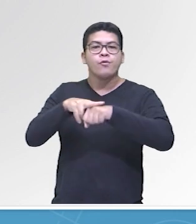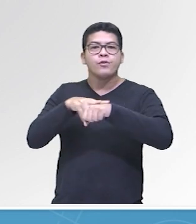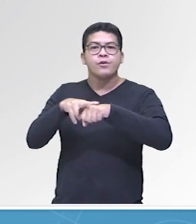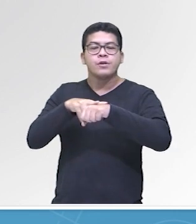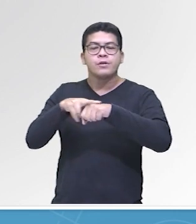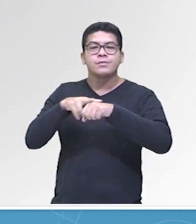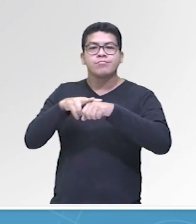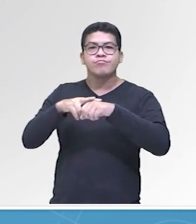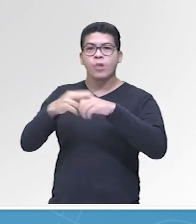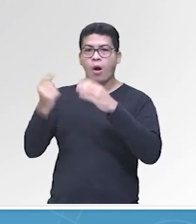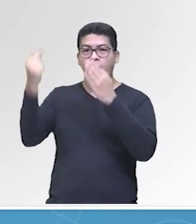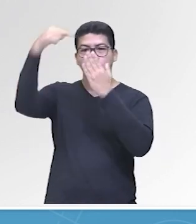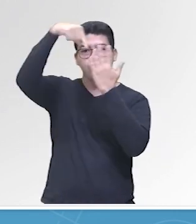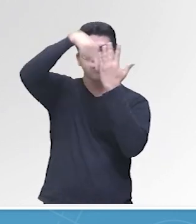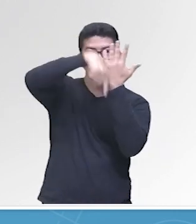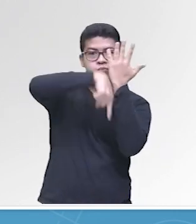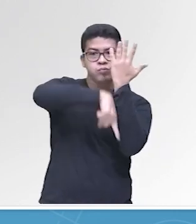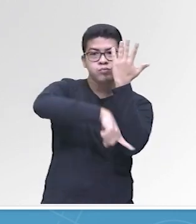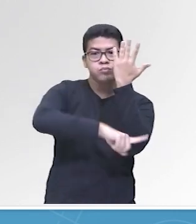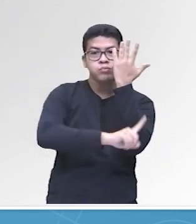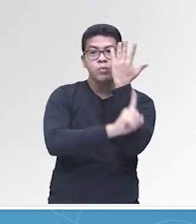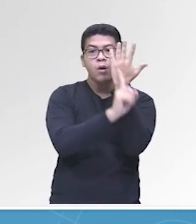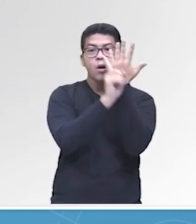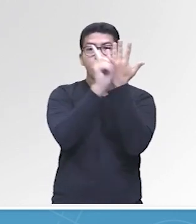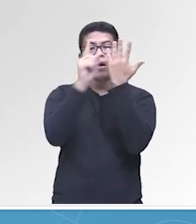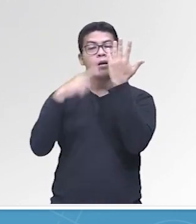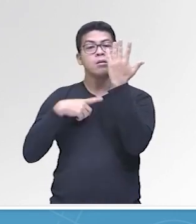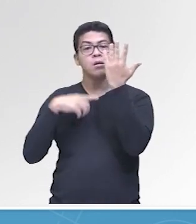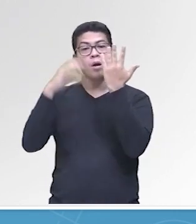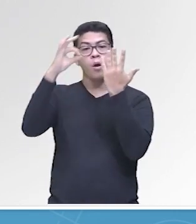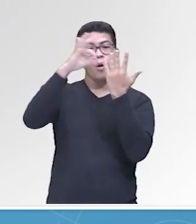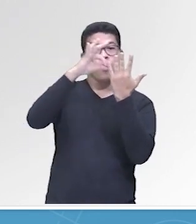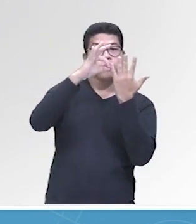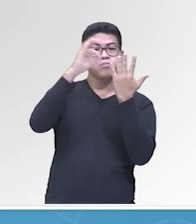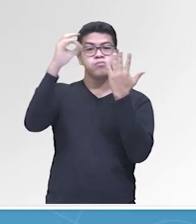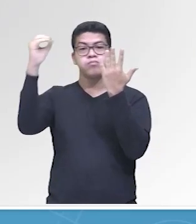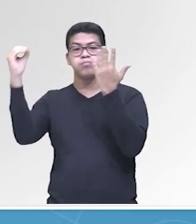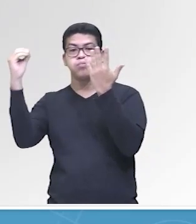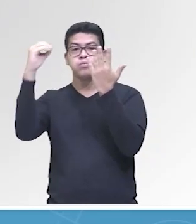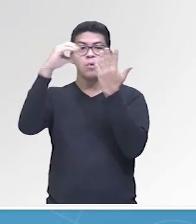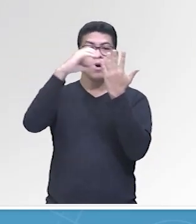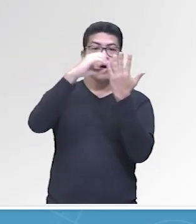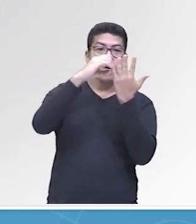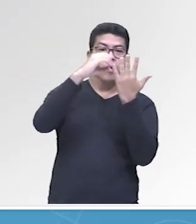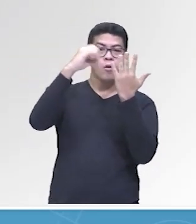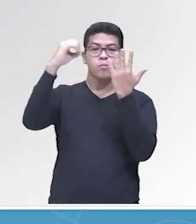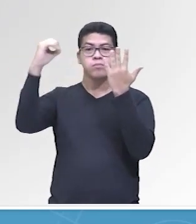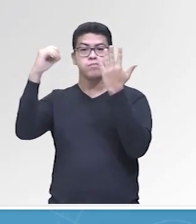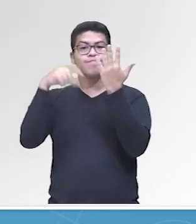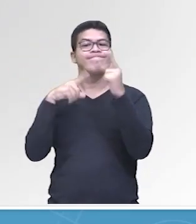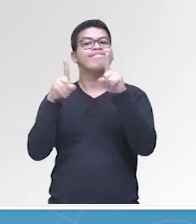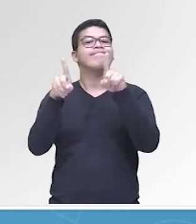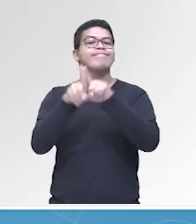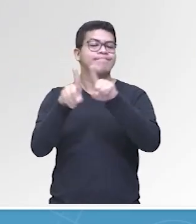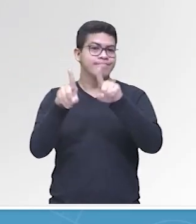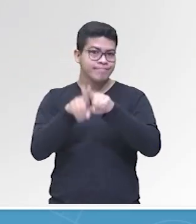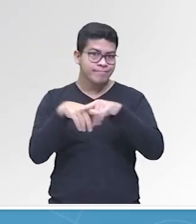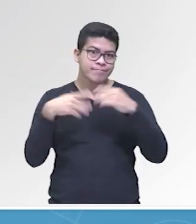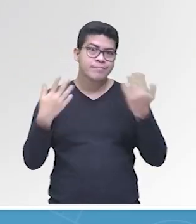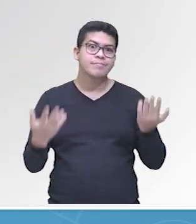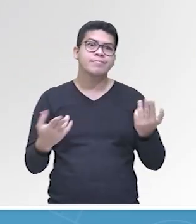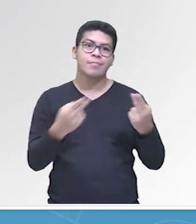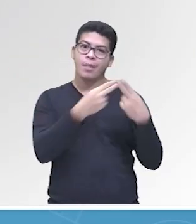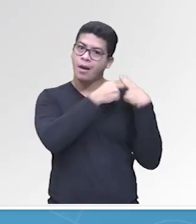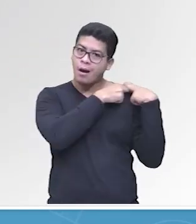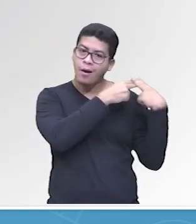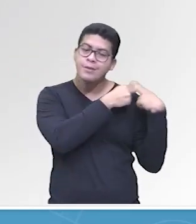fotossíntese e também na coloração aí de frutos e árvores e flores. Esses são os organismos também responsáveis por